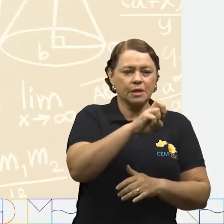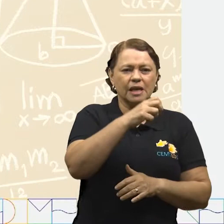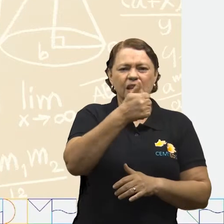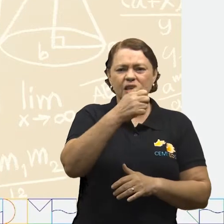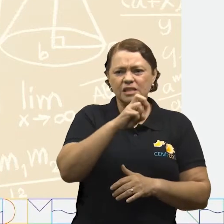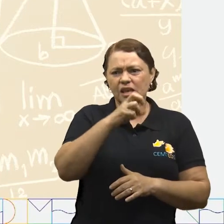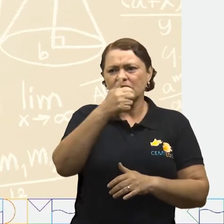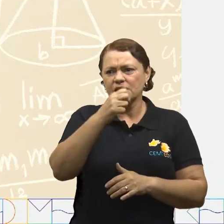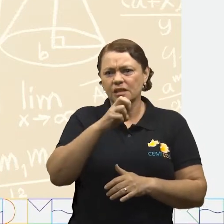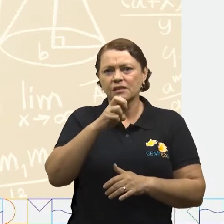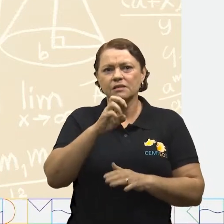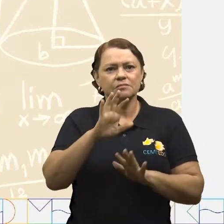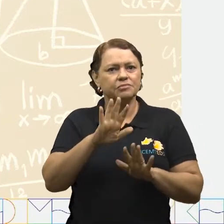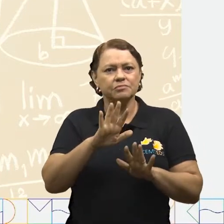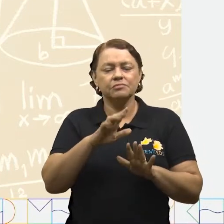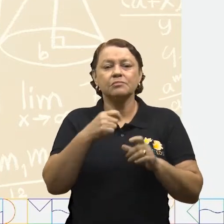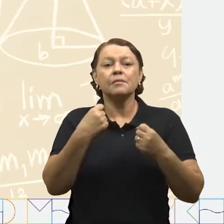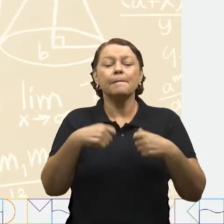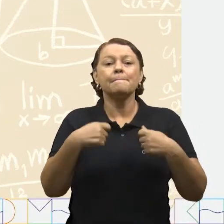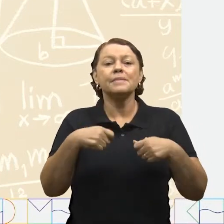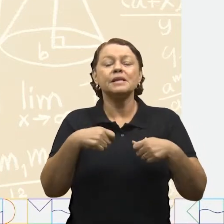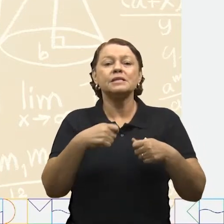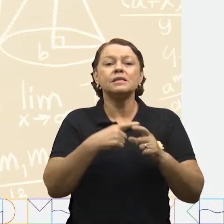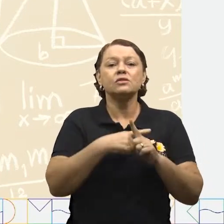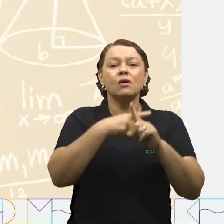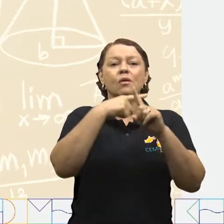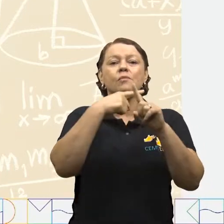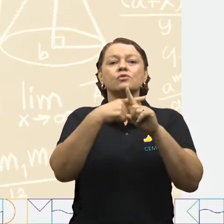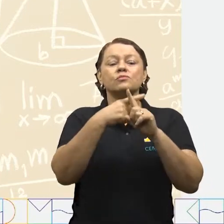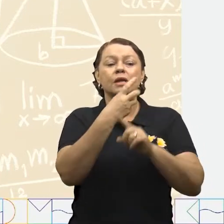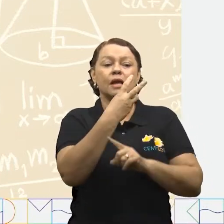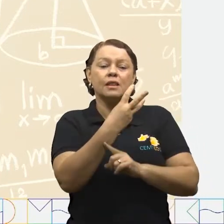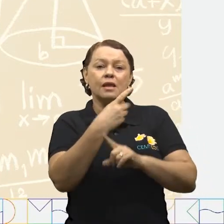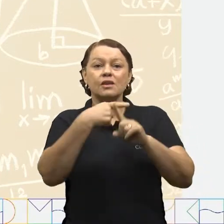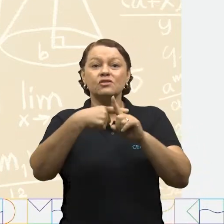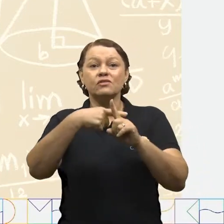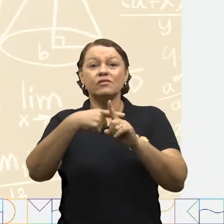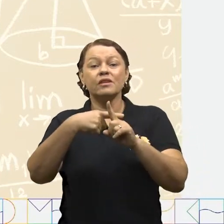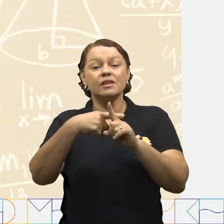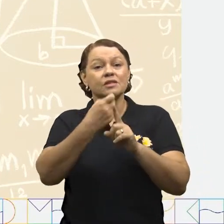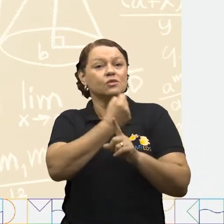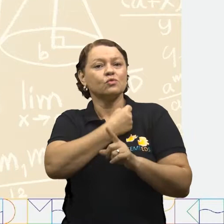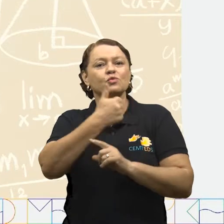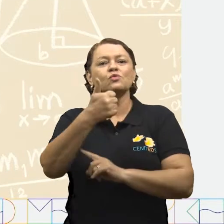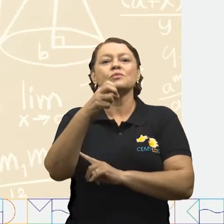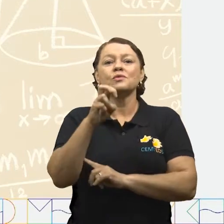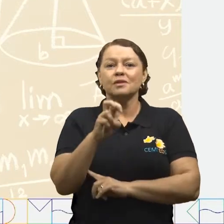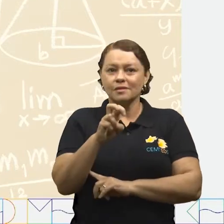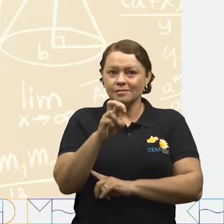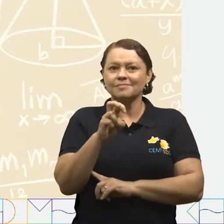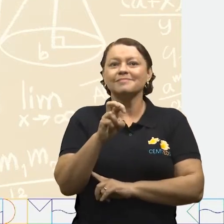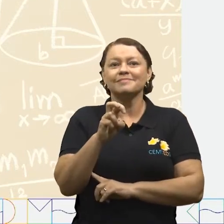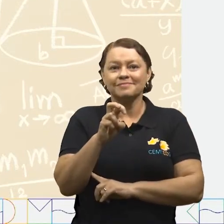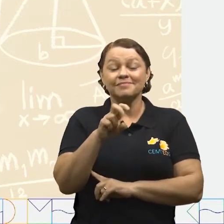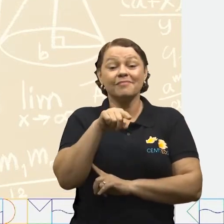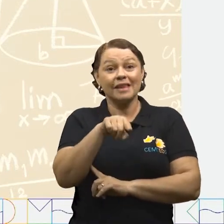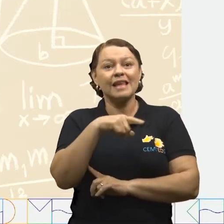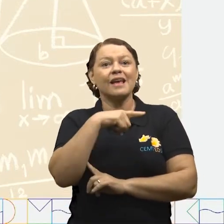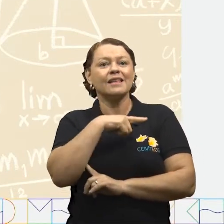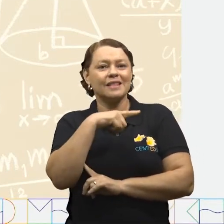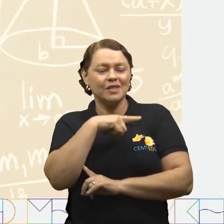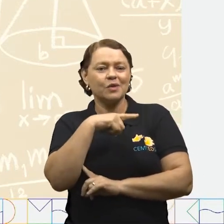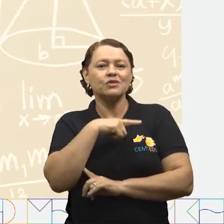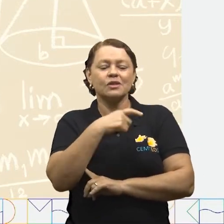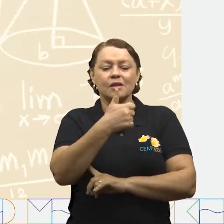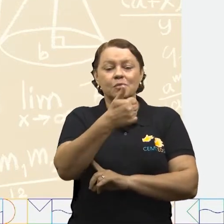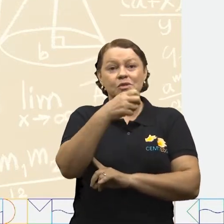o número 3 baixo da multiplicarmos três vezes um número 15 e assim nós temos aí